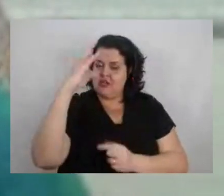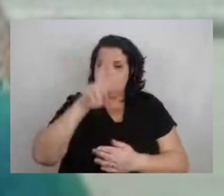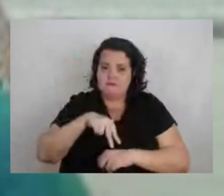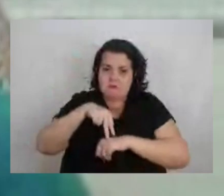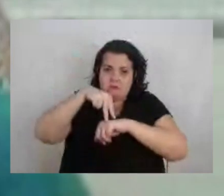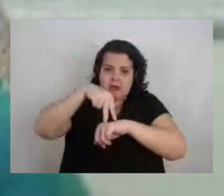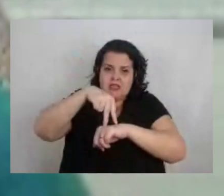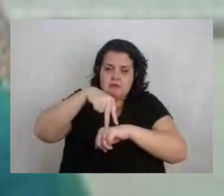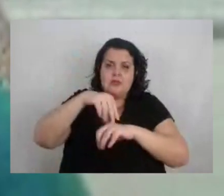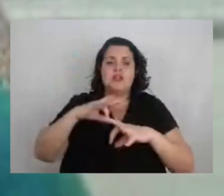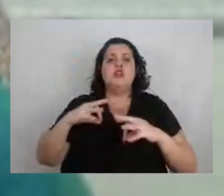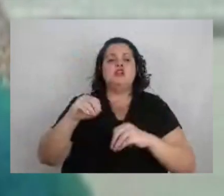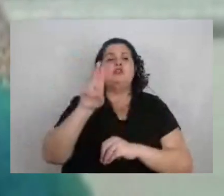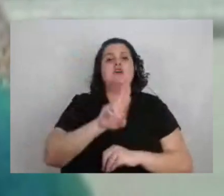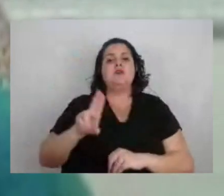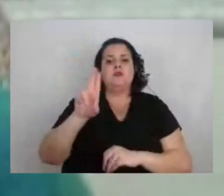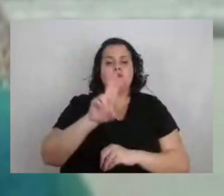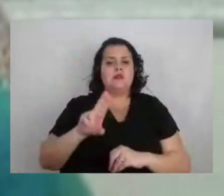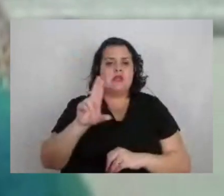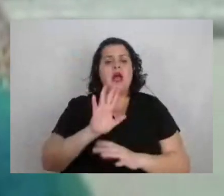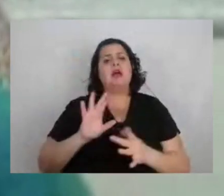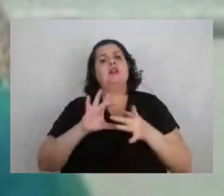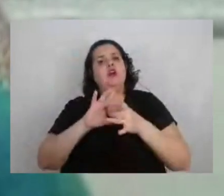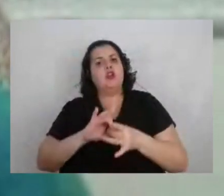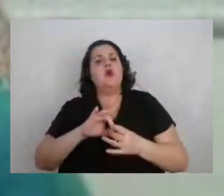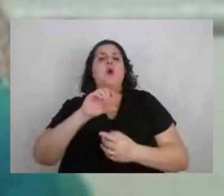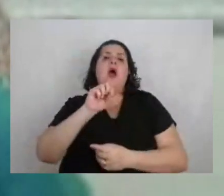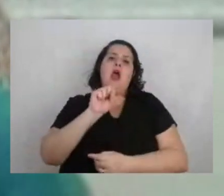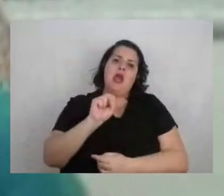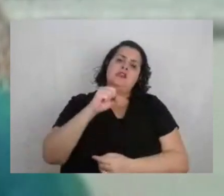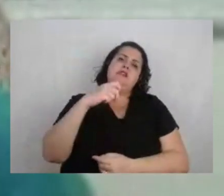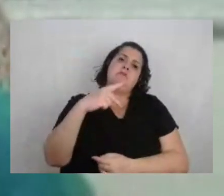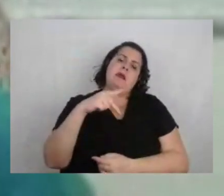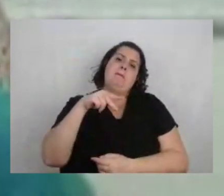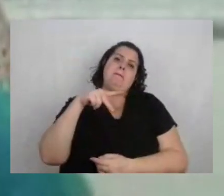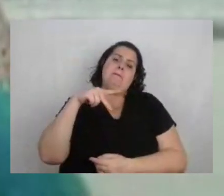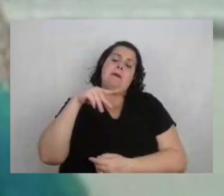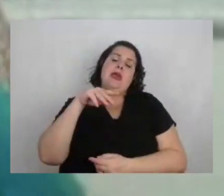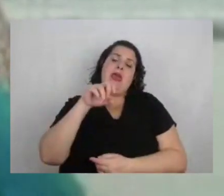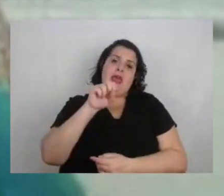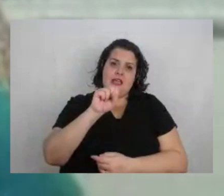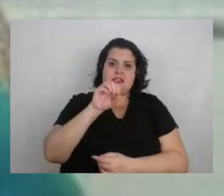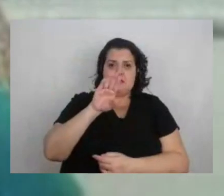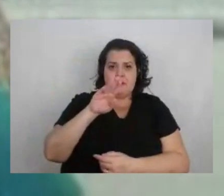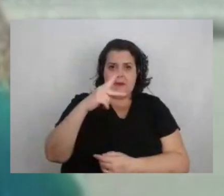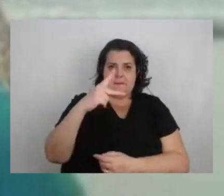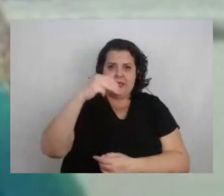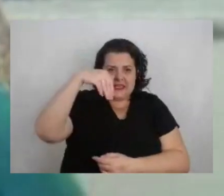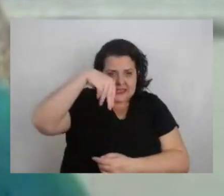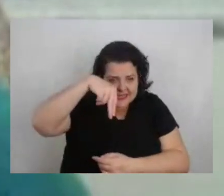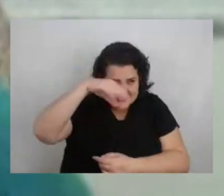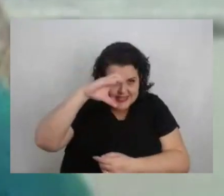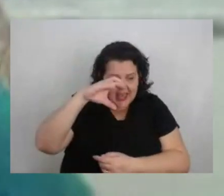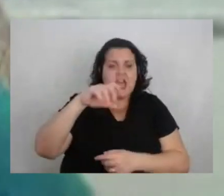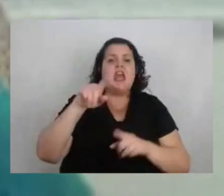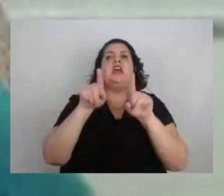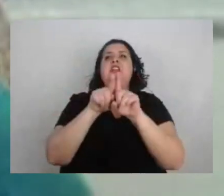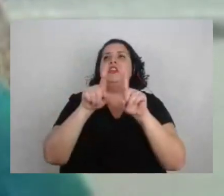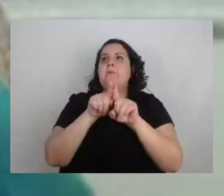ações vinculadas à SBPC, à OAB, à ABI, à Abrasco, à Academia Brasileira de